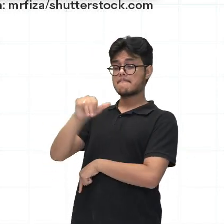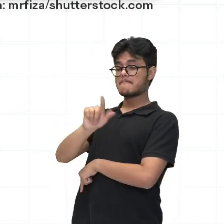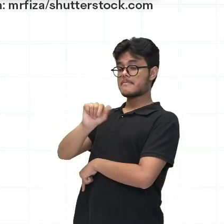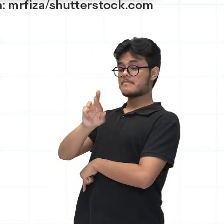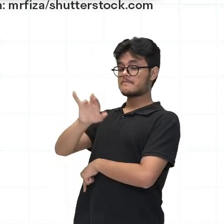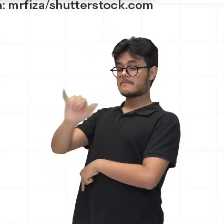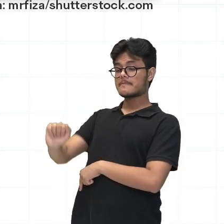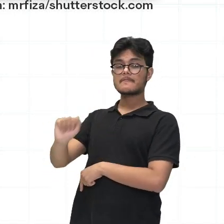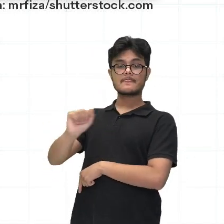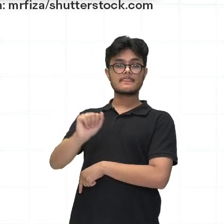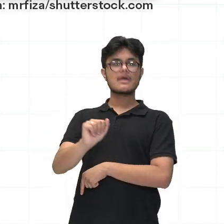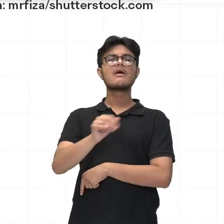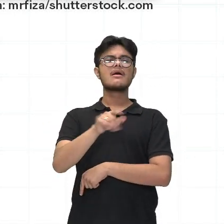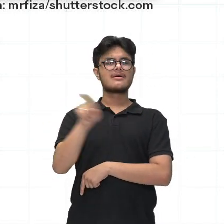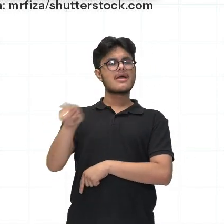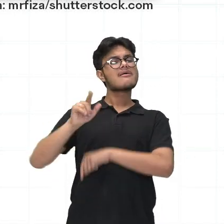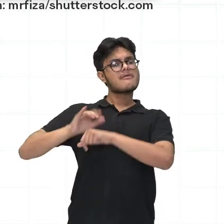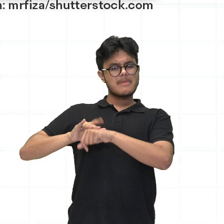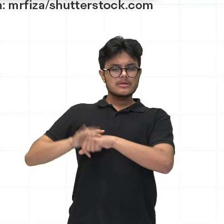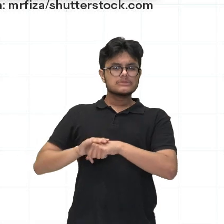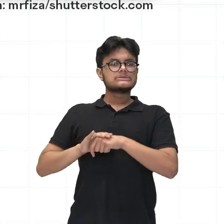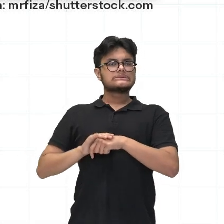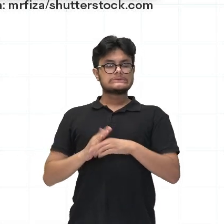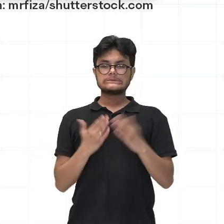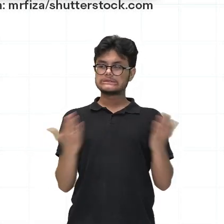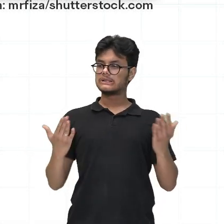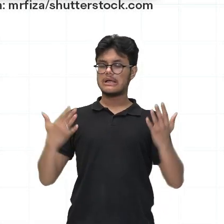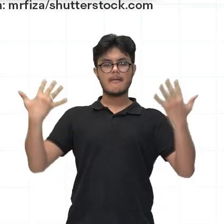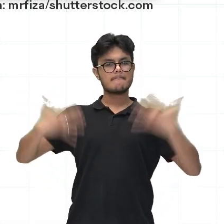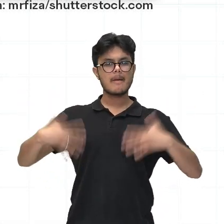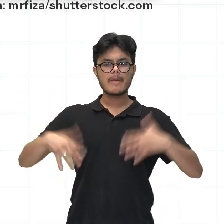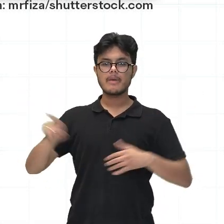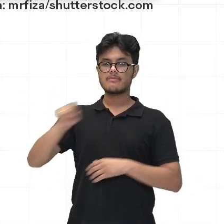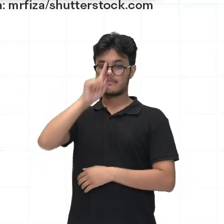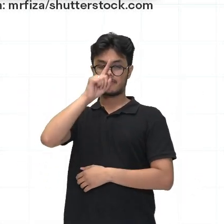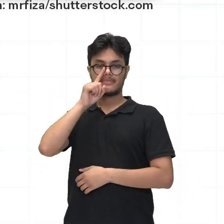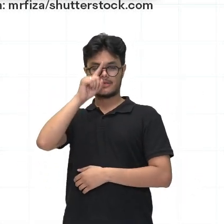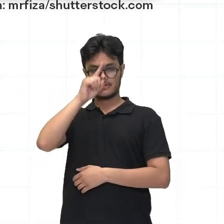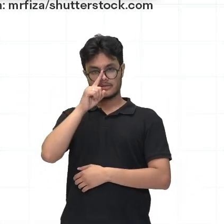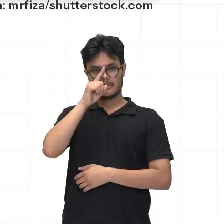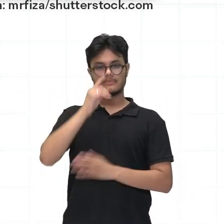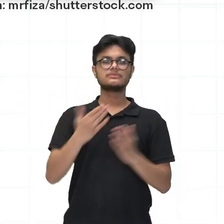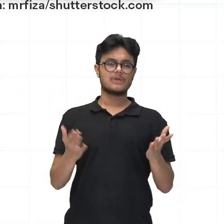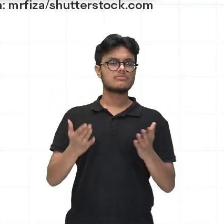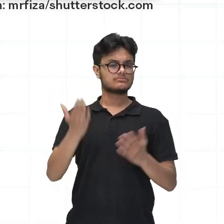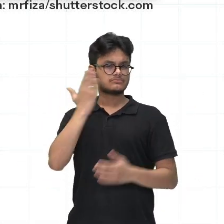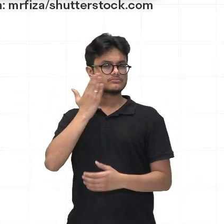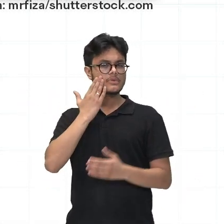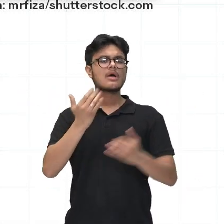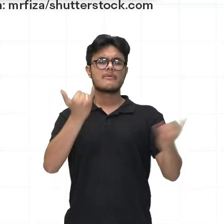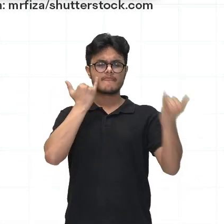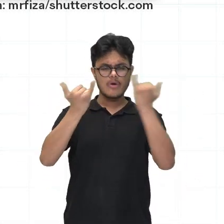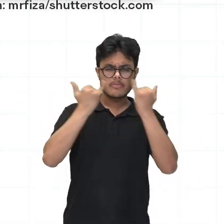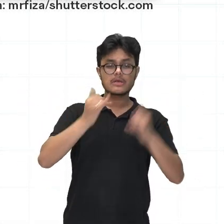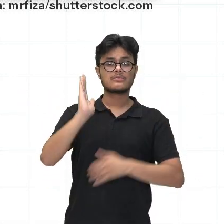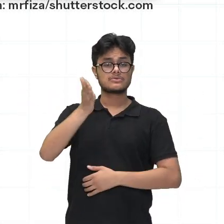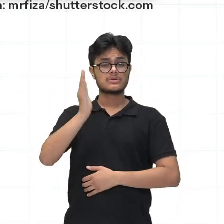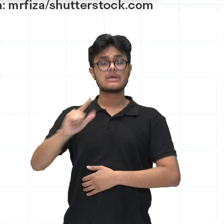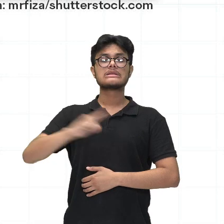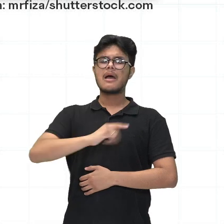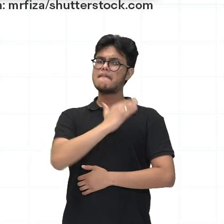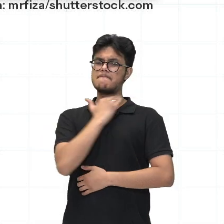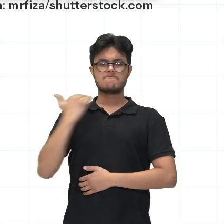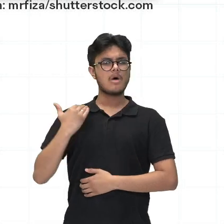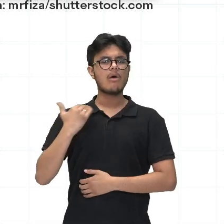doença que pode se tornar bastante perigosa. Nós vimos aí informações anteriores que nós temos muito óbitos